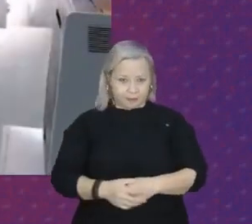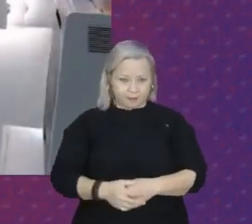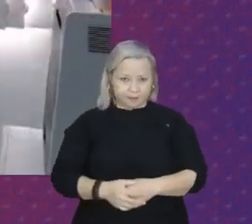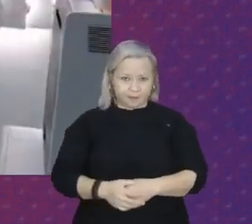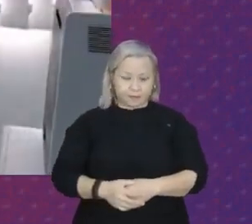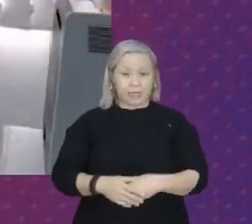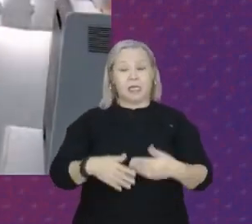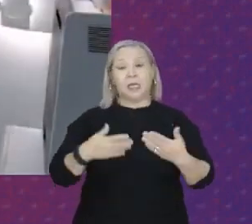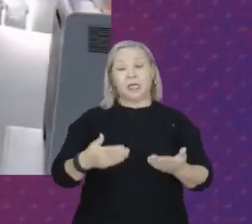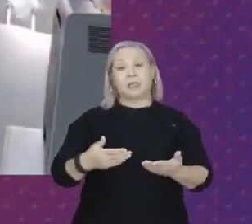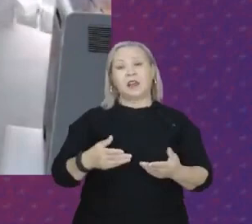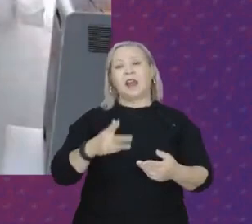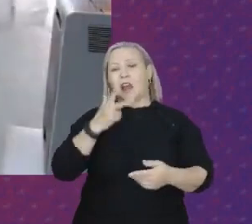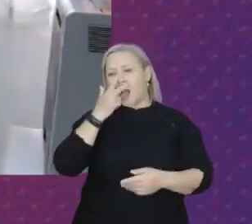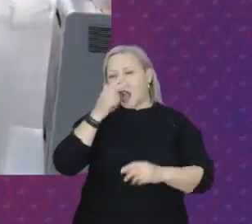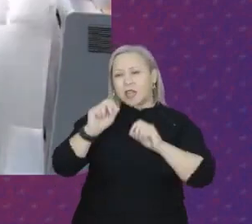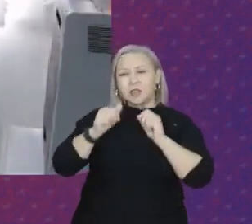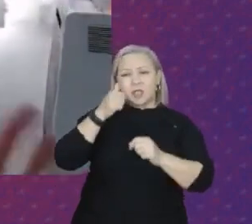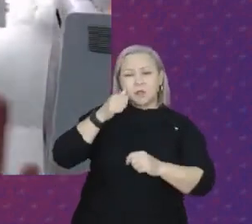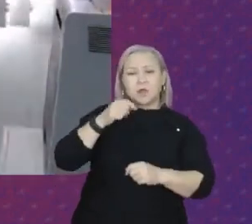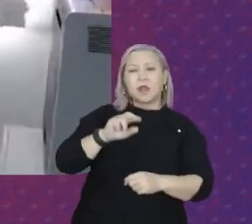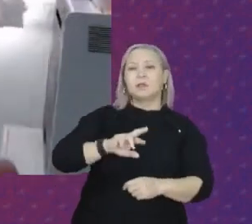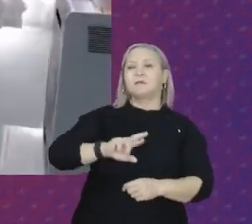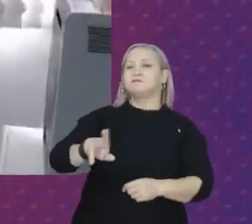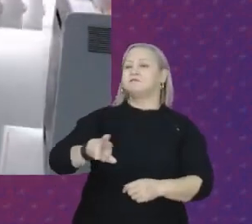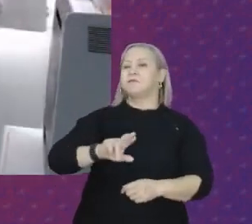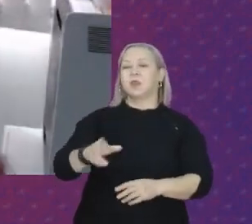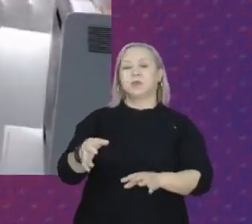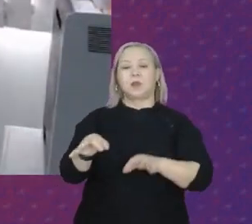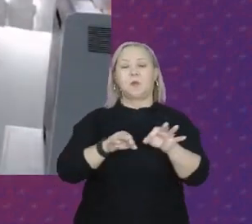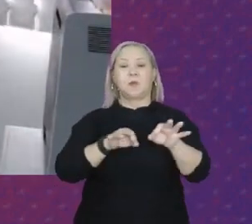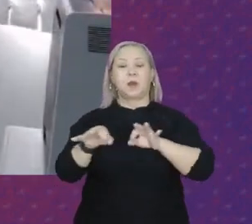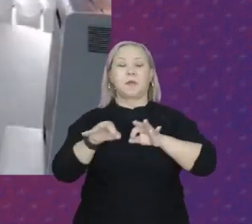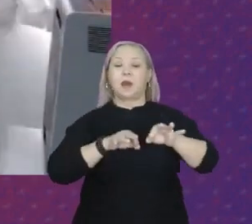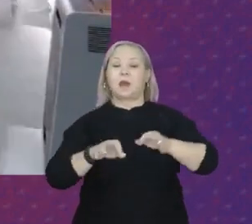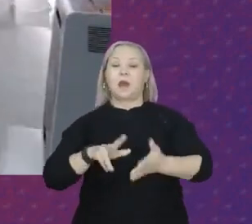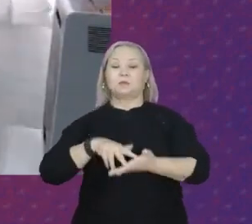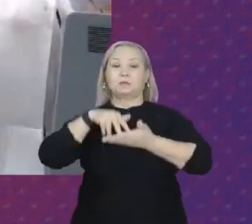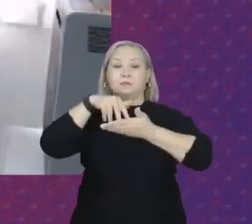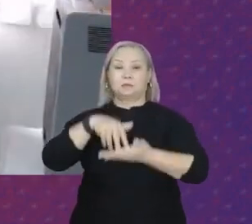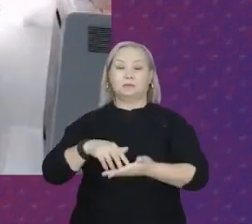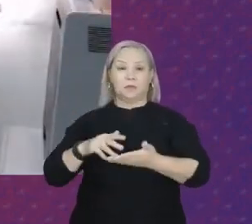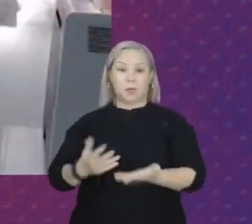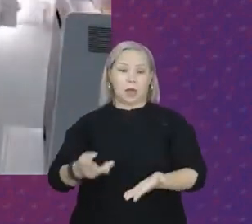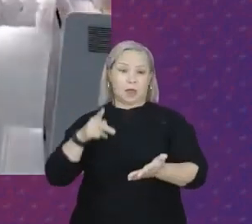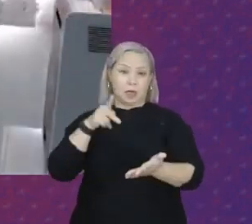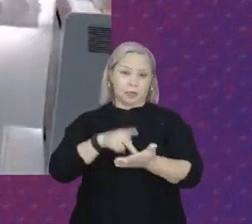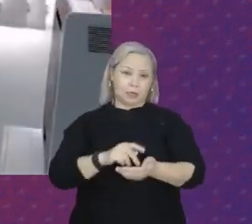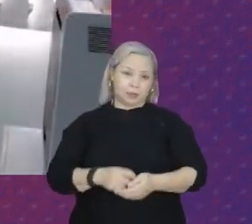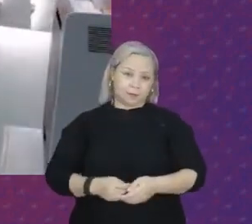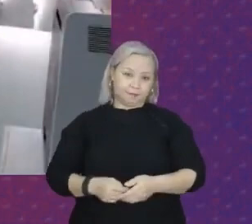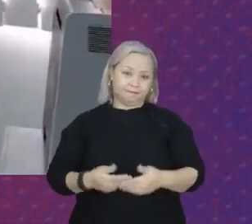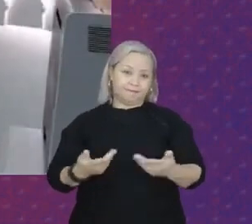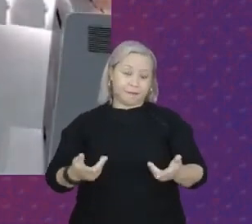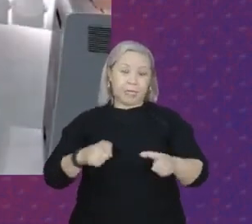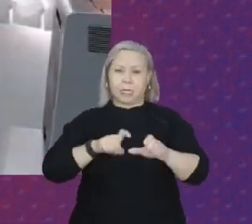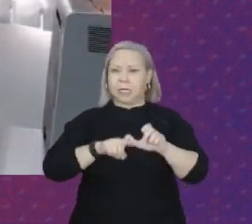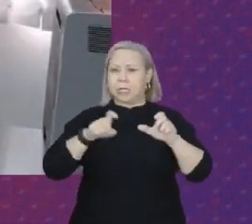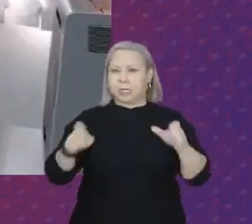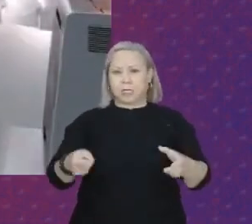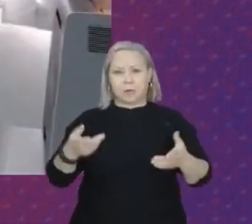não estão preparadas para realizar, independentemente, né, do seu nível de escolarização,